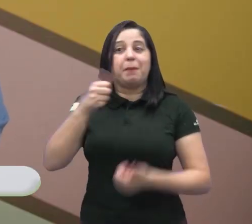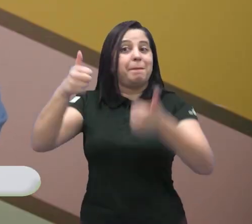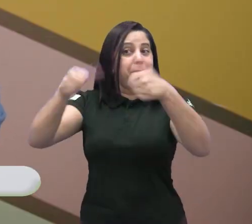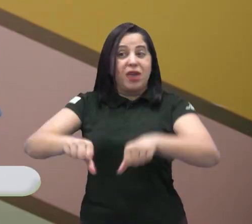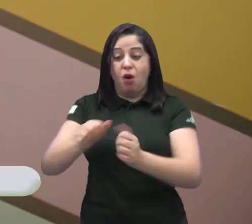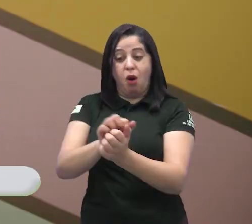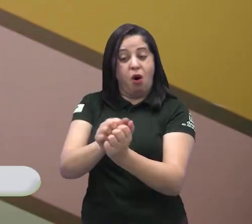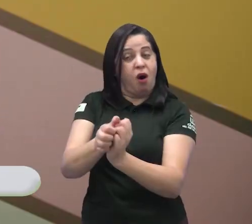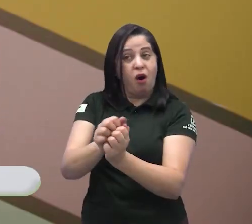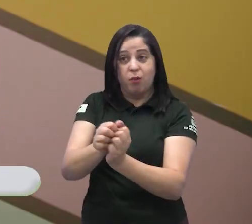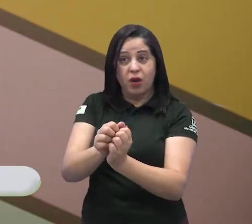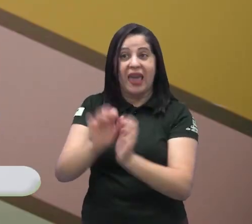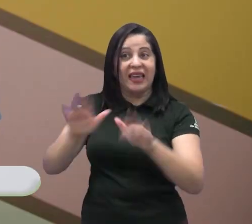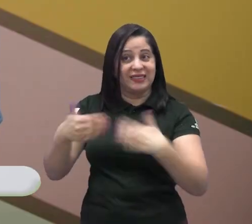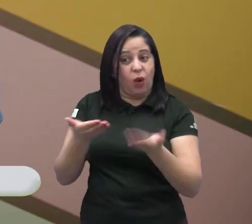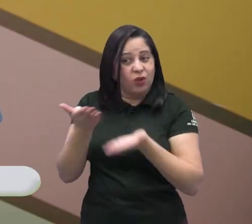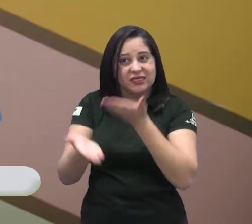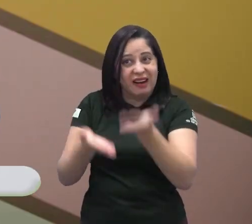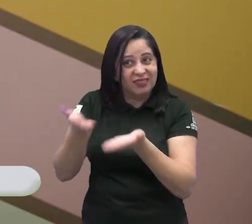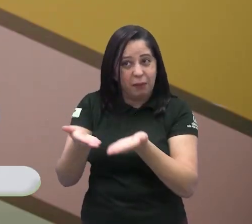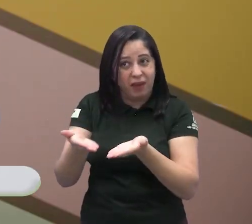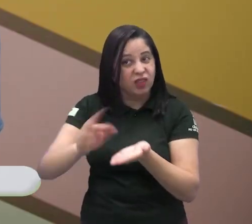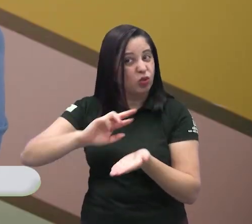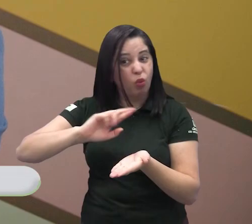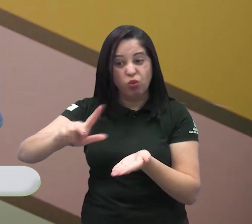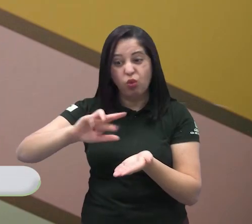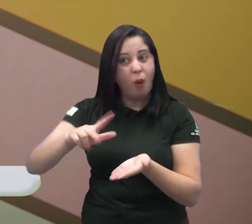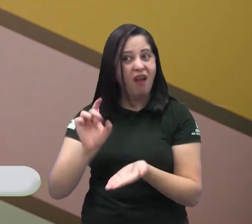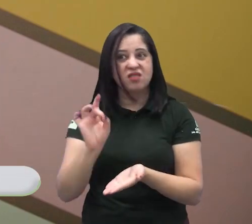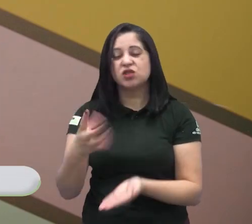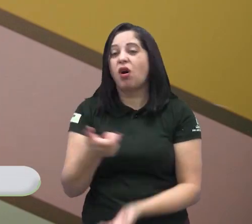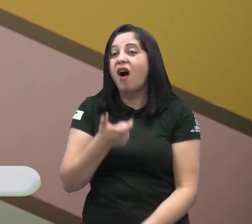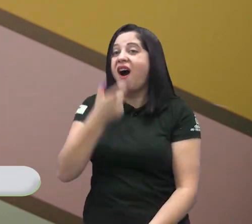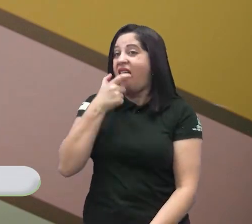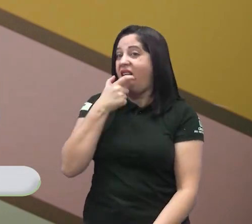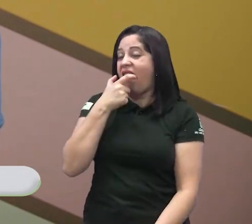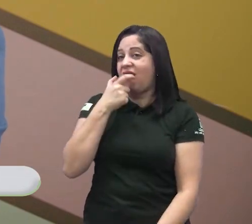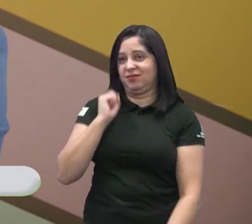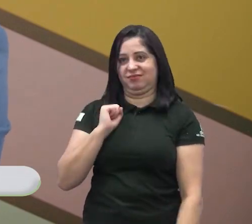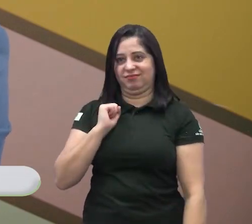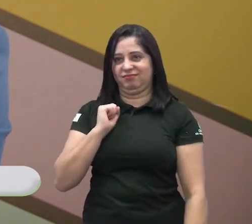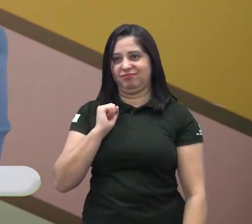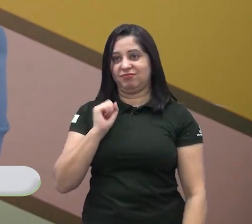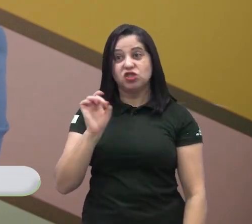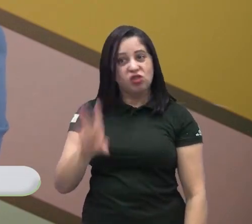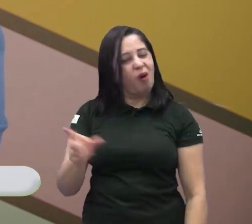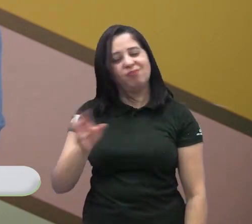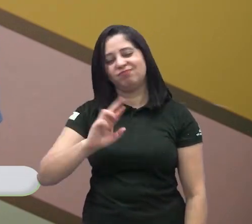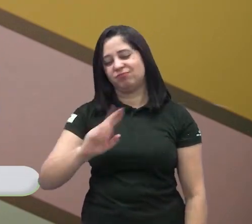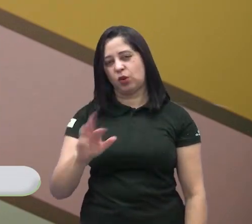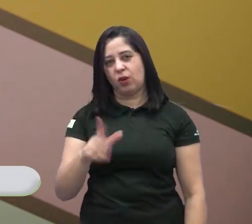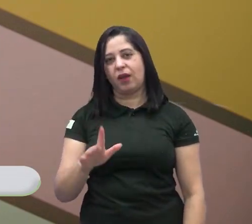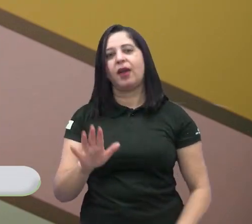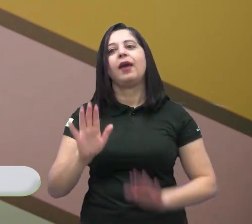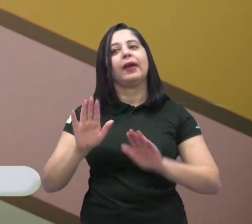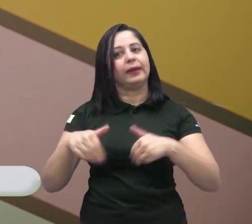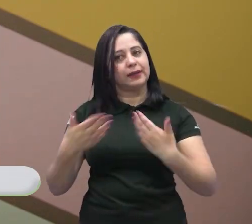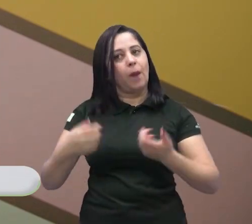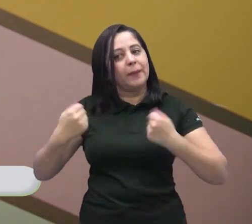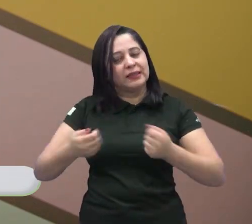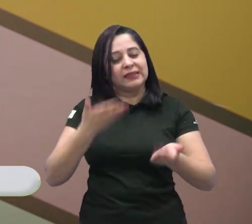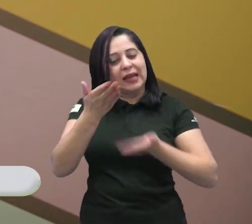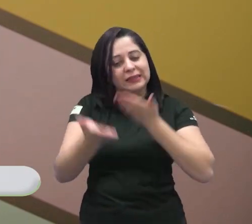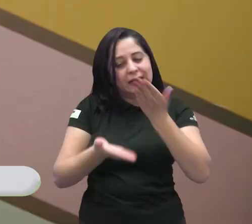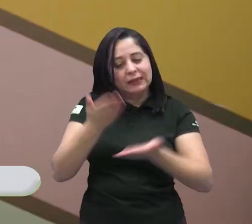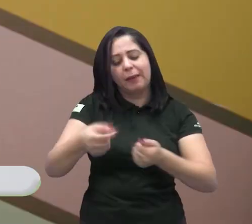o sono, piora o bruxismo. Então, tratar o bruxismo não é só pôr uma placa. A placa é para evitar mais problemas